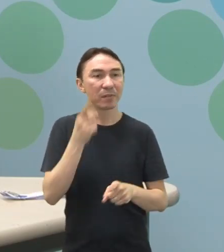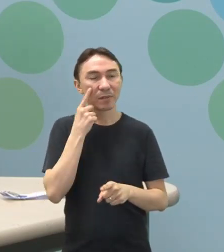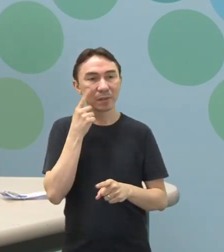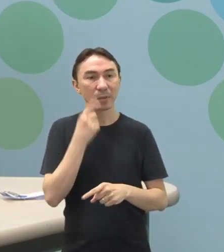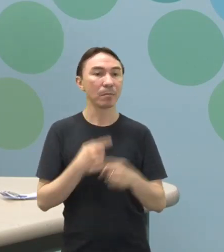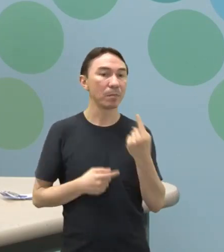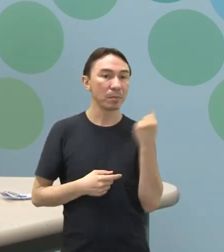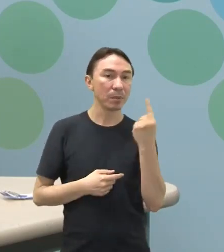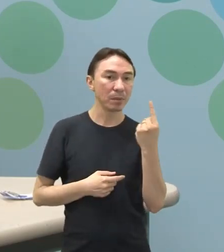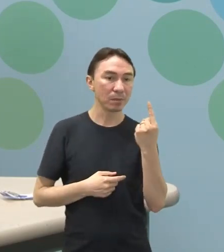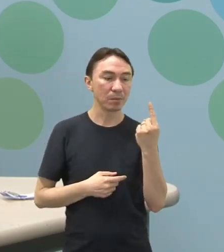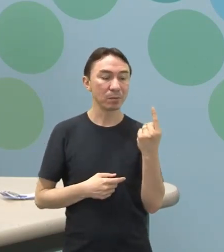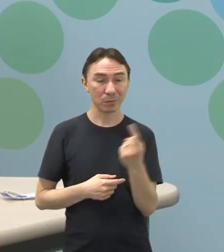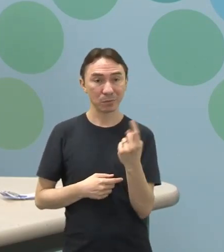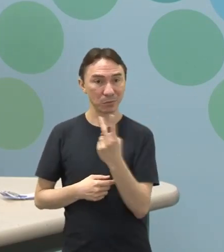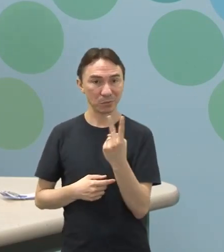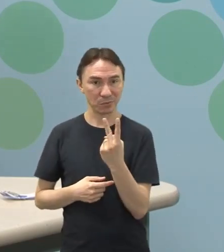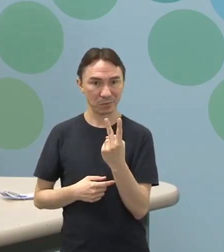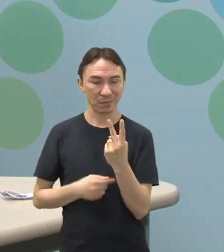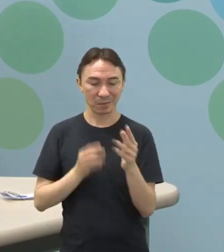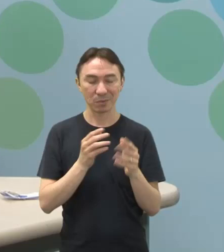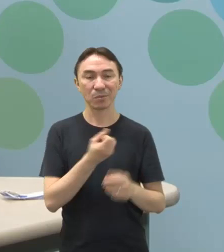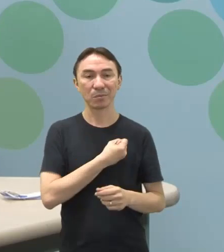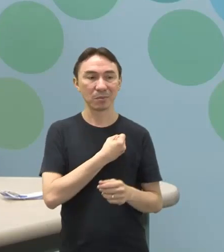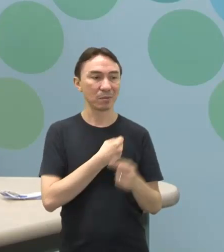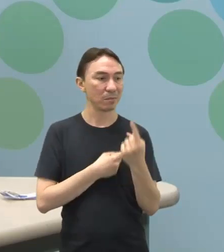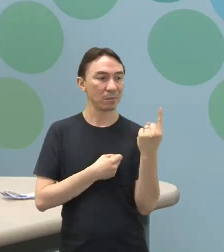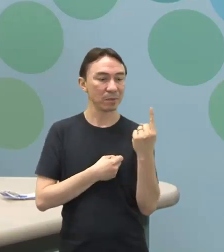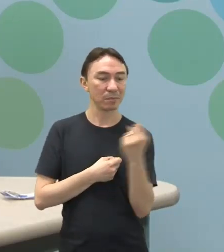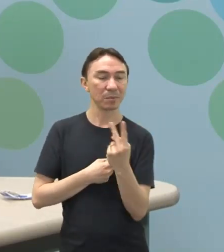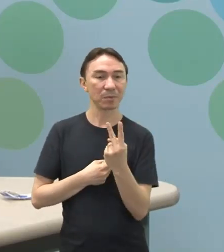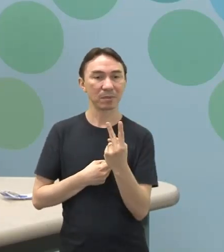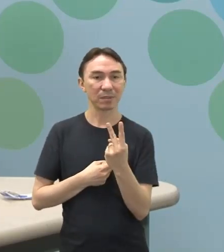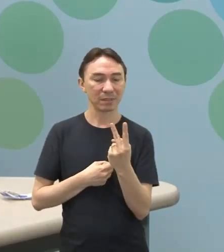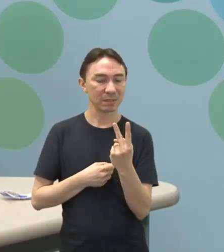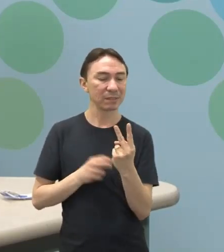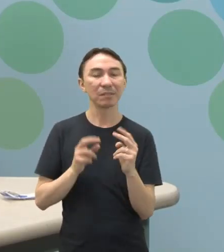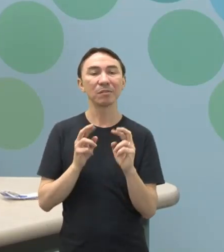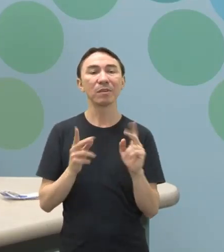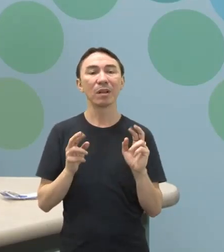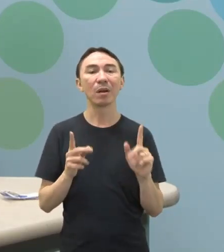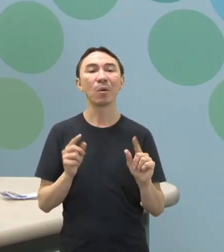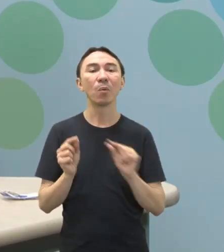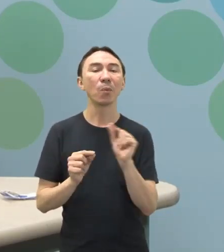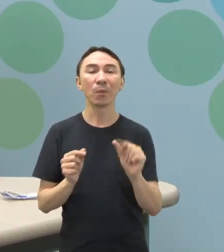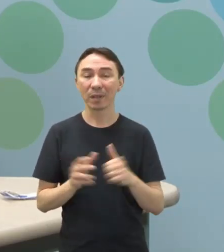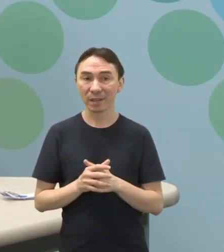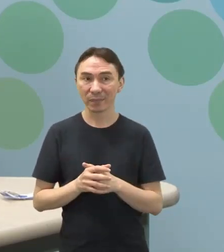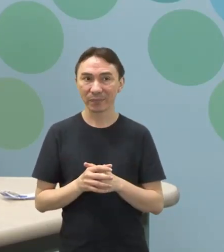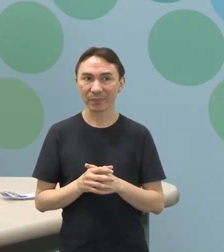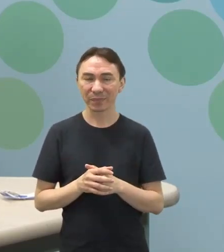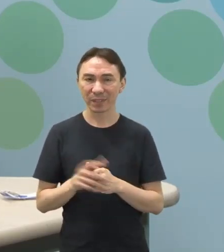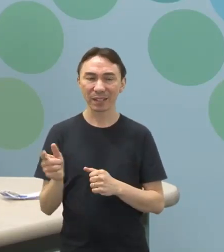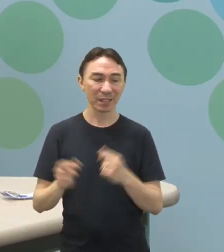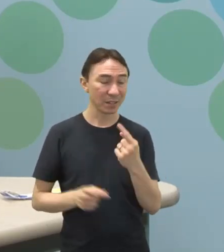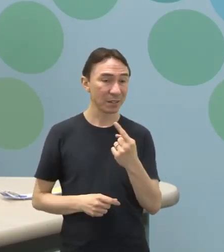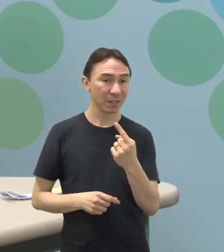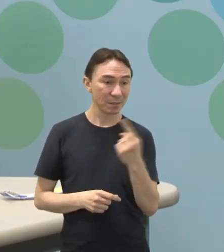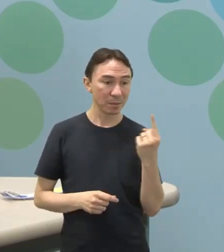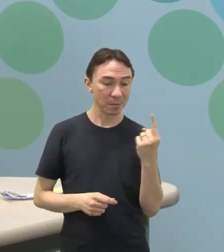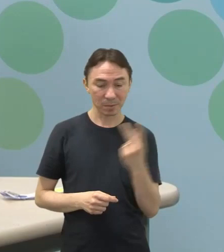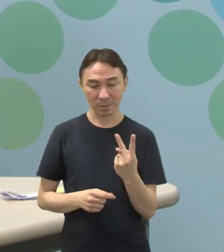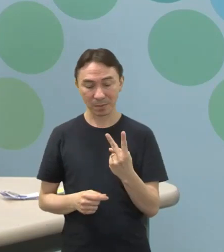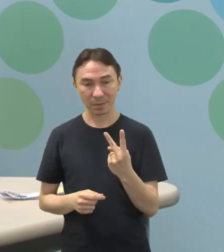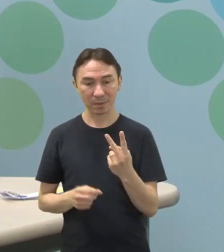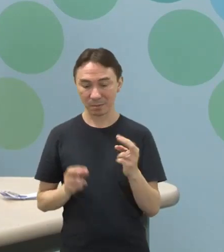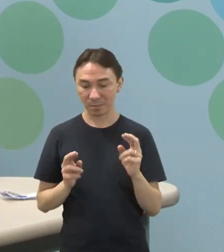dessa sequência numérica o que está diferente né Qual a diferença entre eles né Será que essa diferença permanece entre